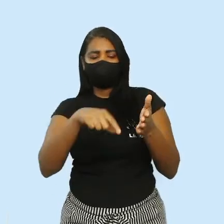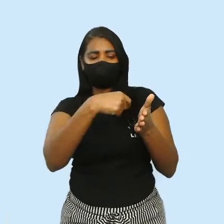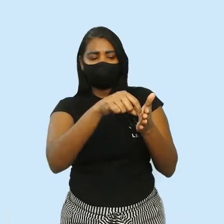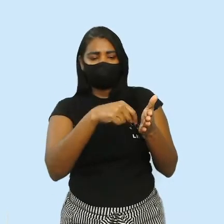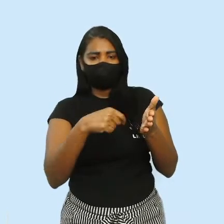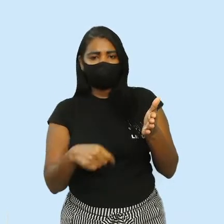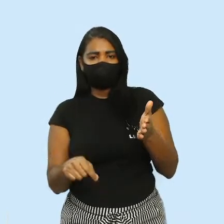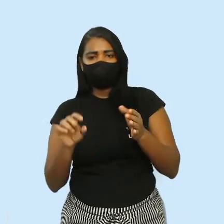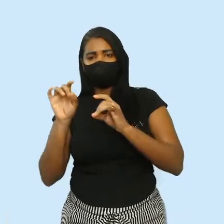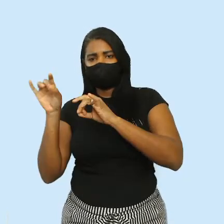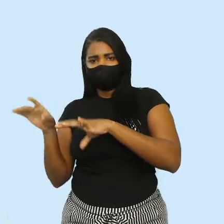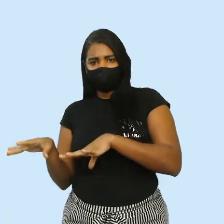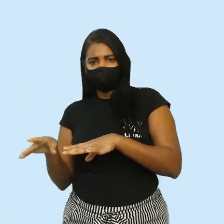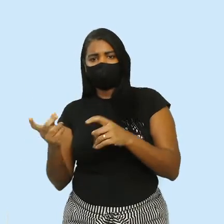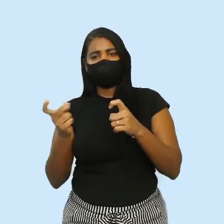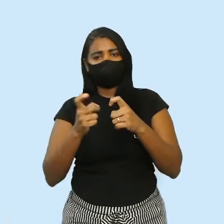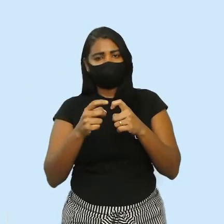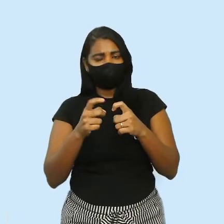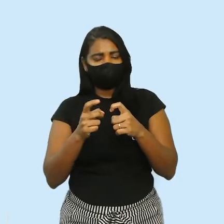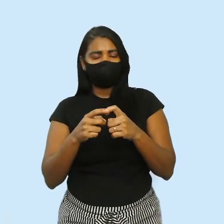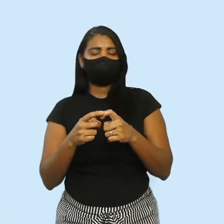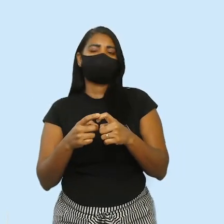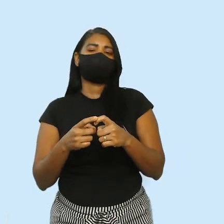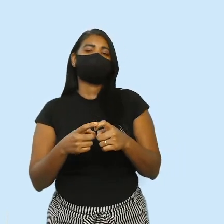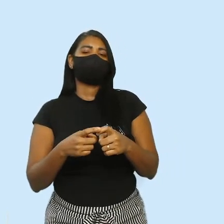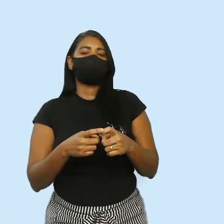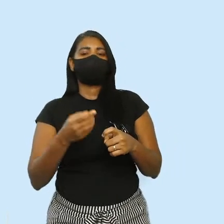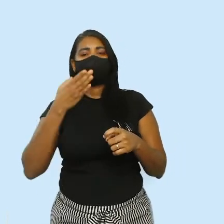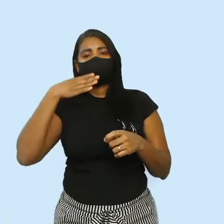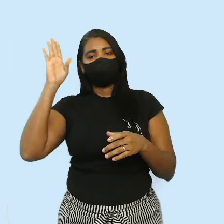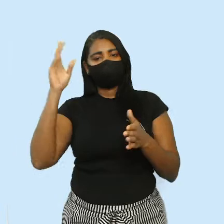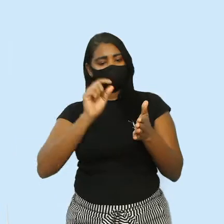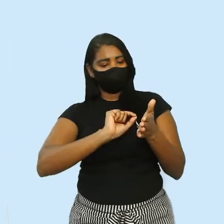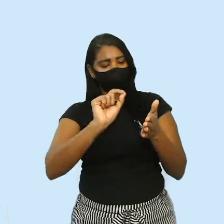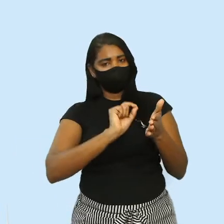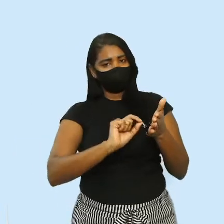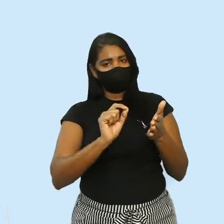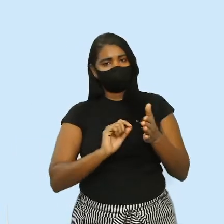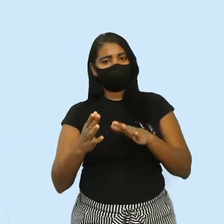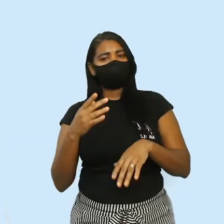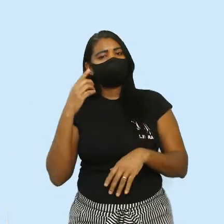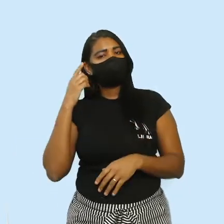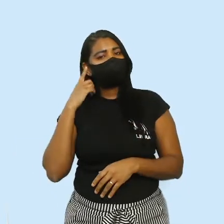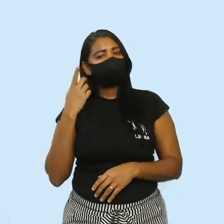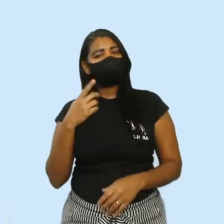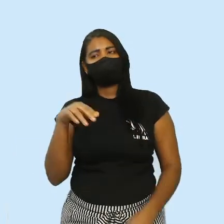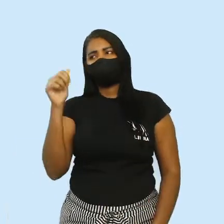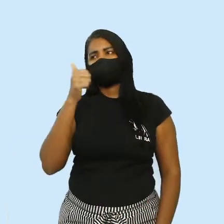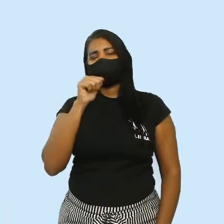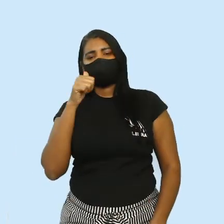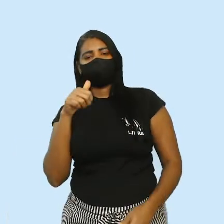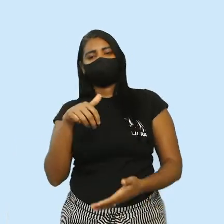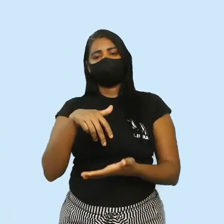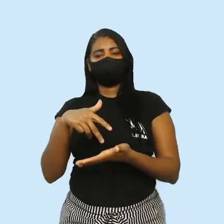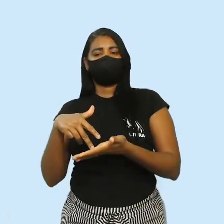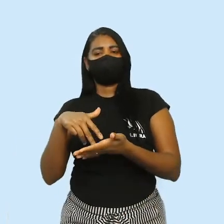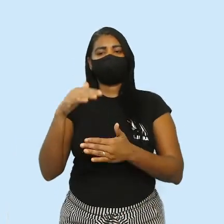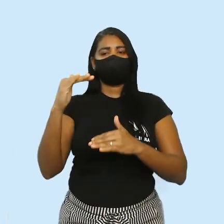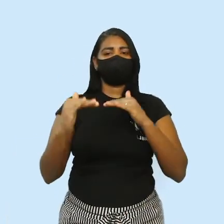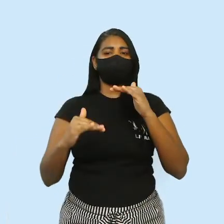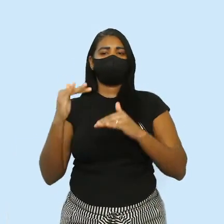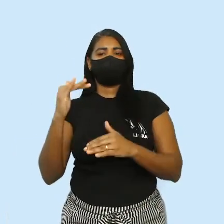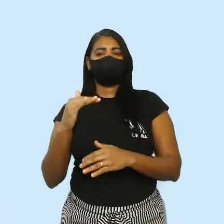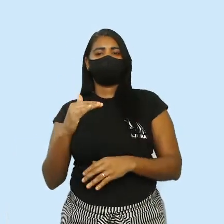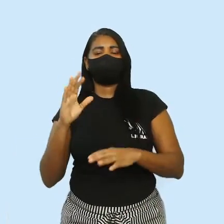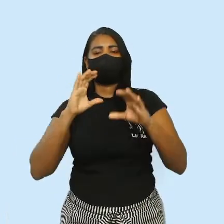desistiu da área de medicina. Não sei se você já ouviu falar, já escutou essa música, O Bêbado e o Equilibrista, cantada na